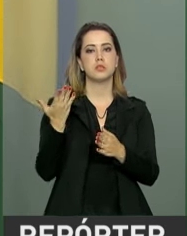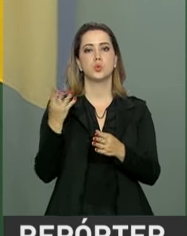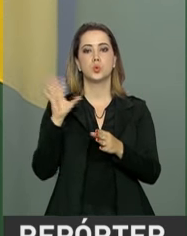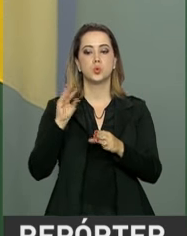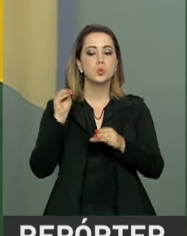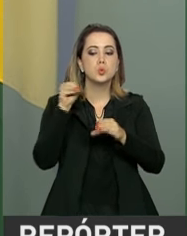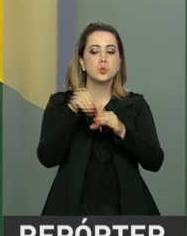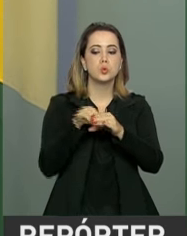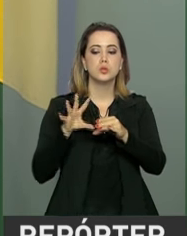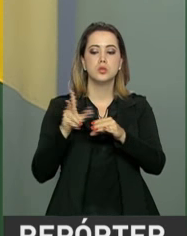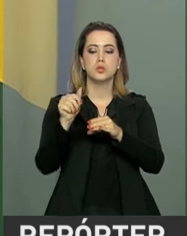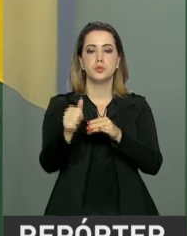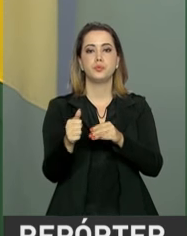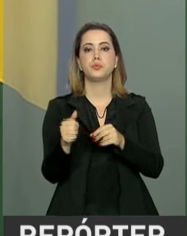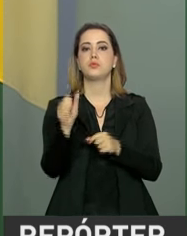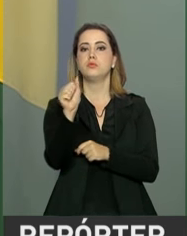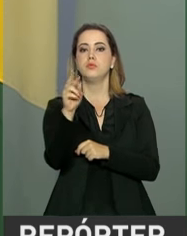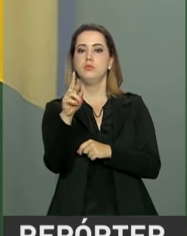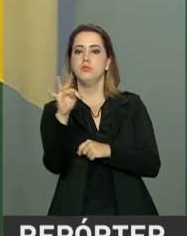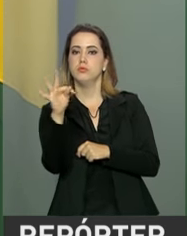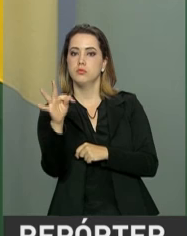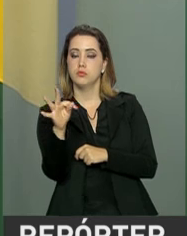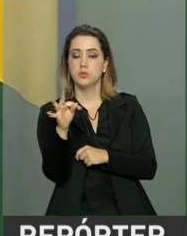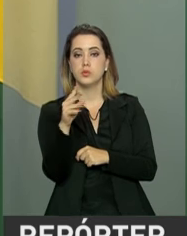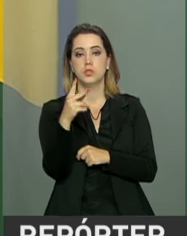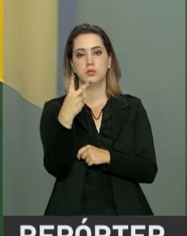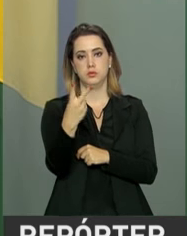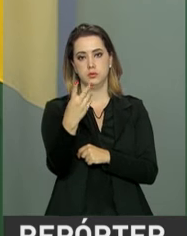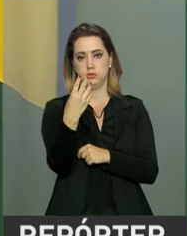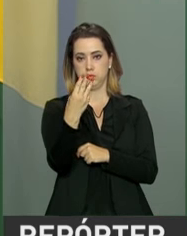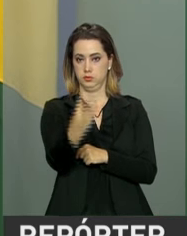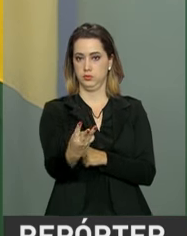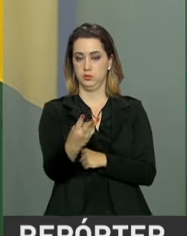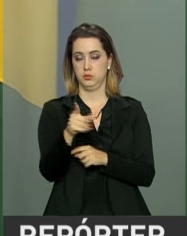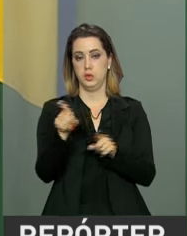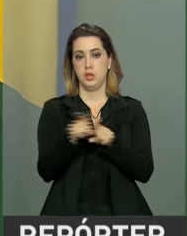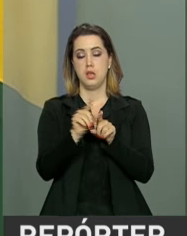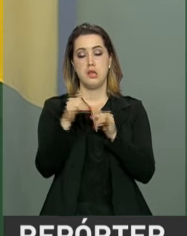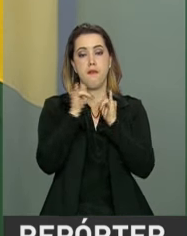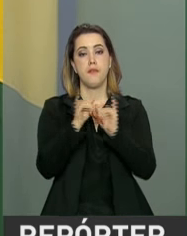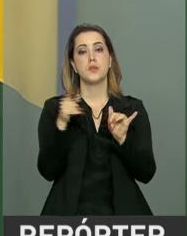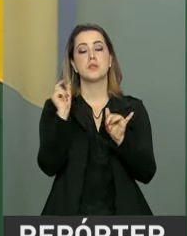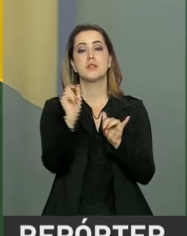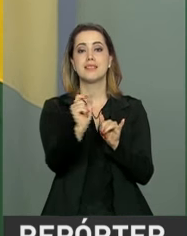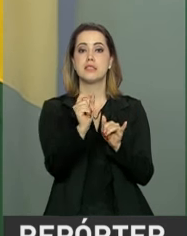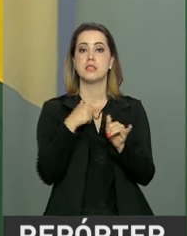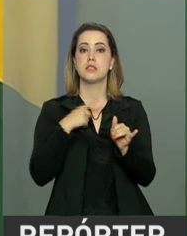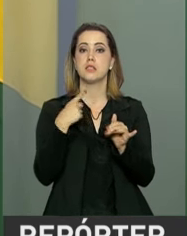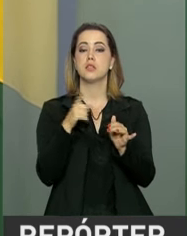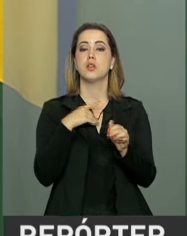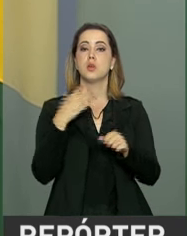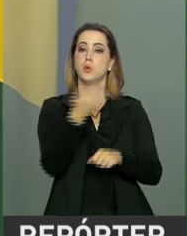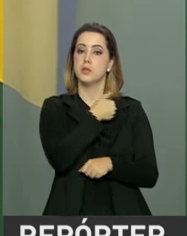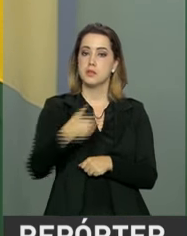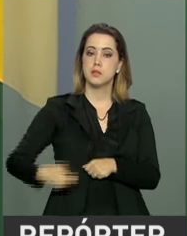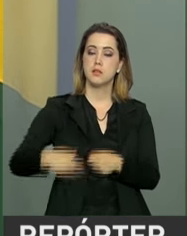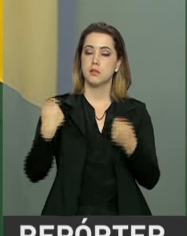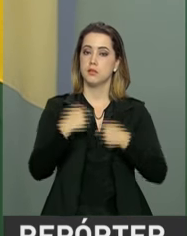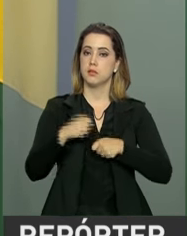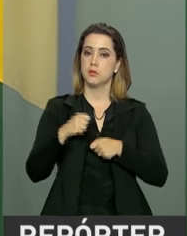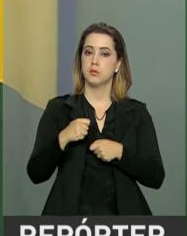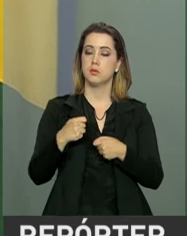sabe que lá no artigo 23, inciso 9, está dito que tem o Estado a